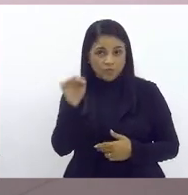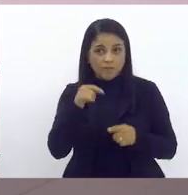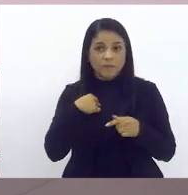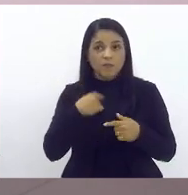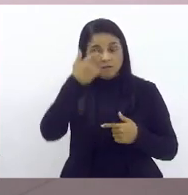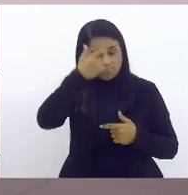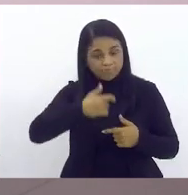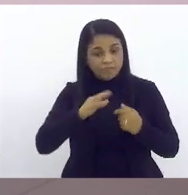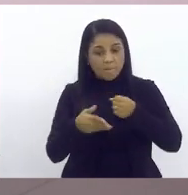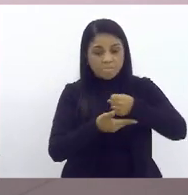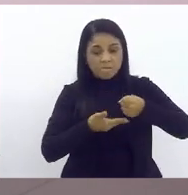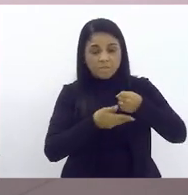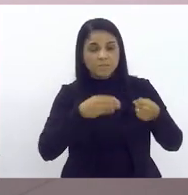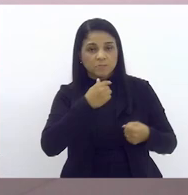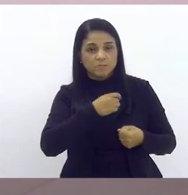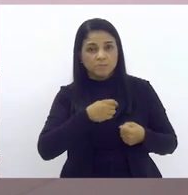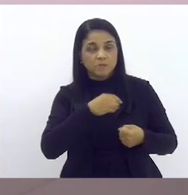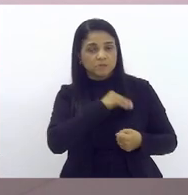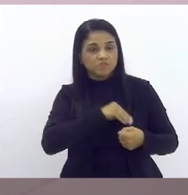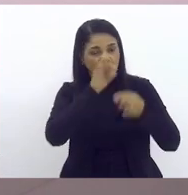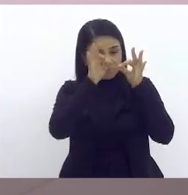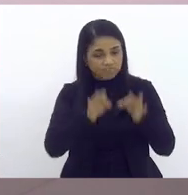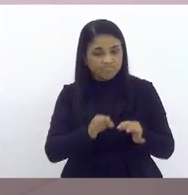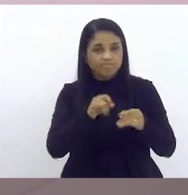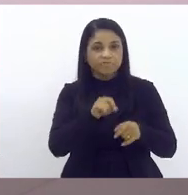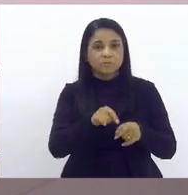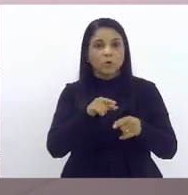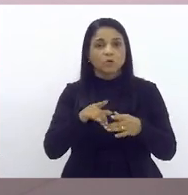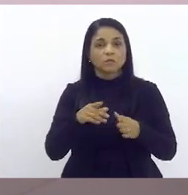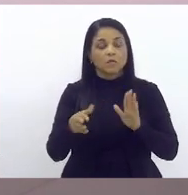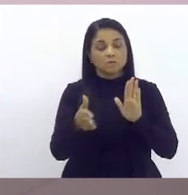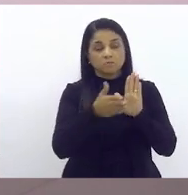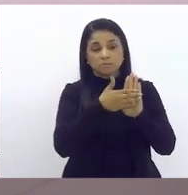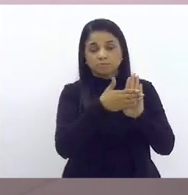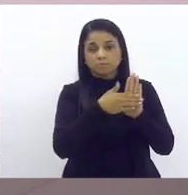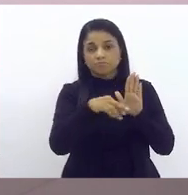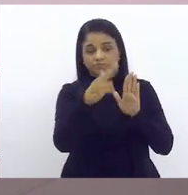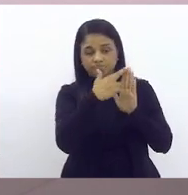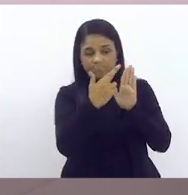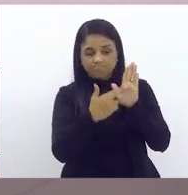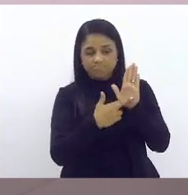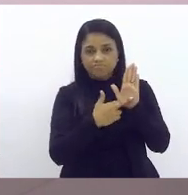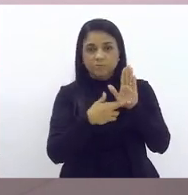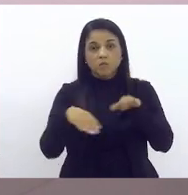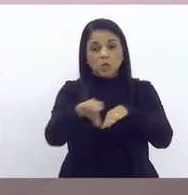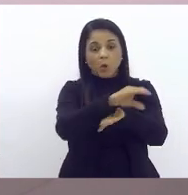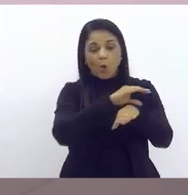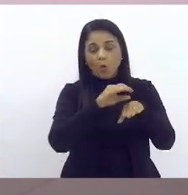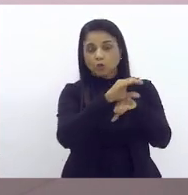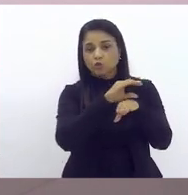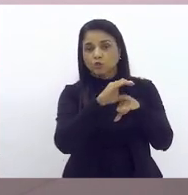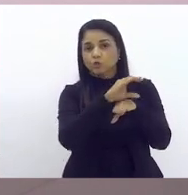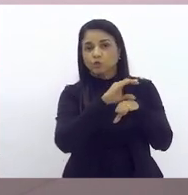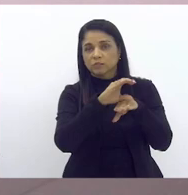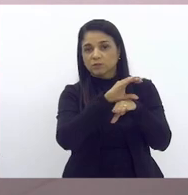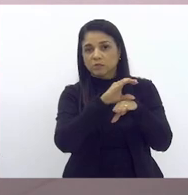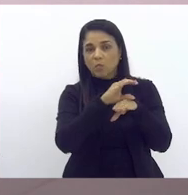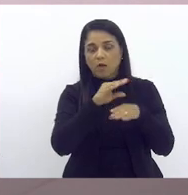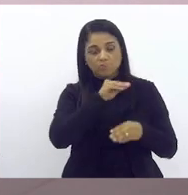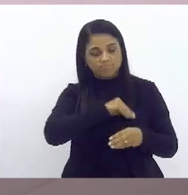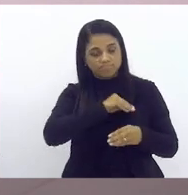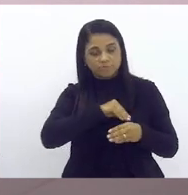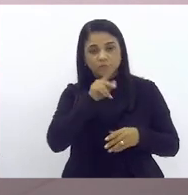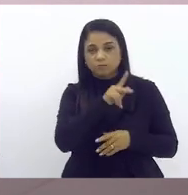juízo, ela já está bastante definida. Nós temos um mandamento constitucional previsto, né, na Constituição, que a remuneração